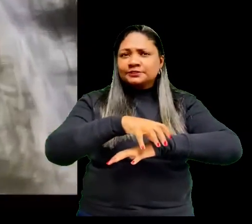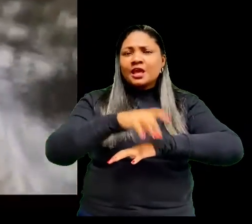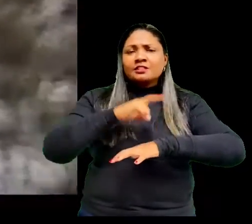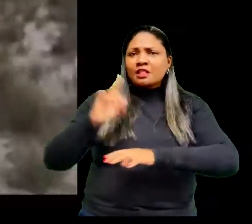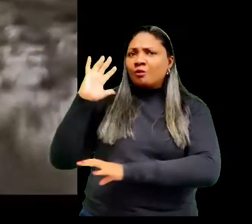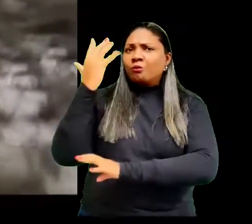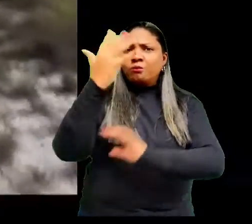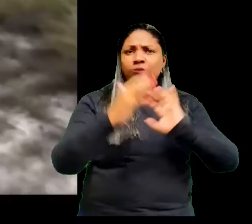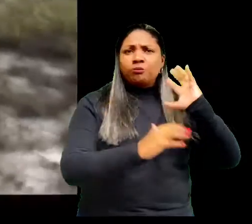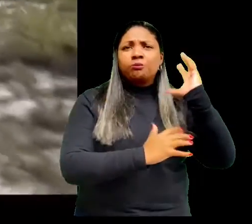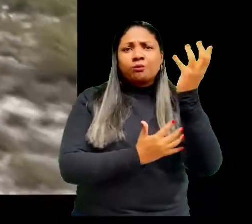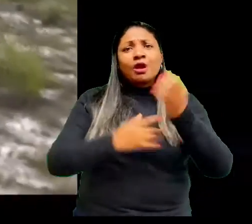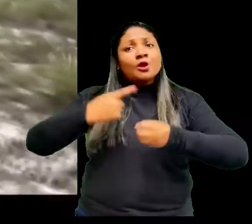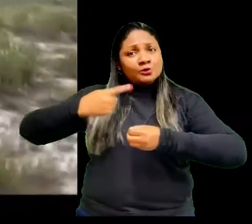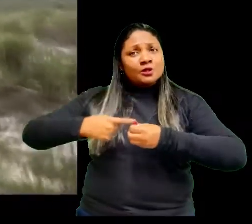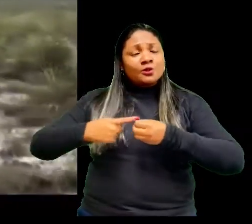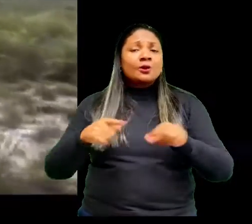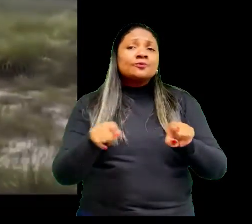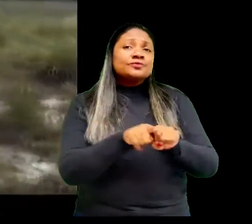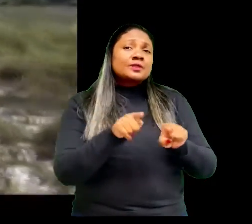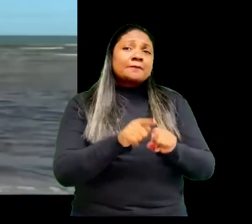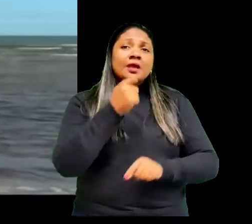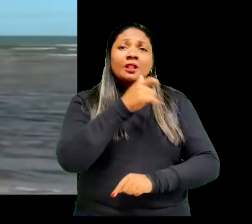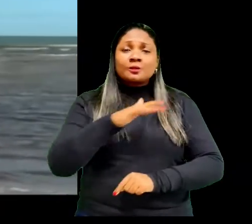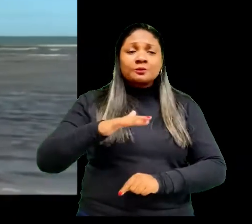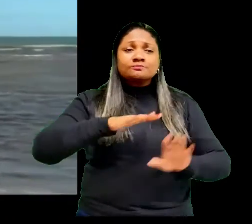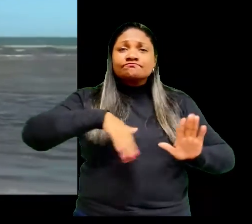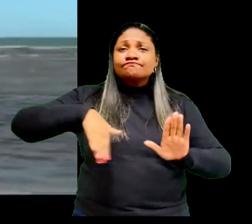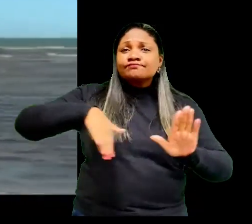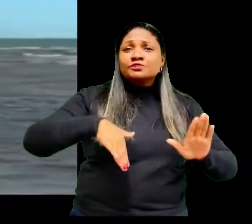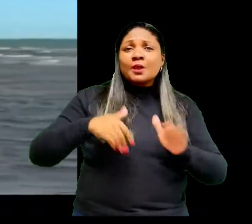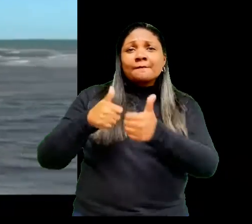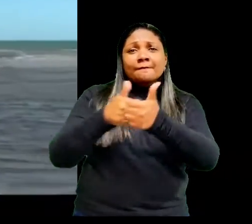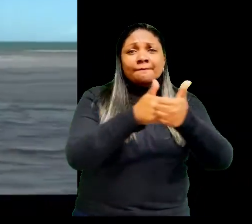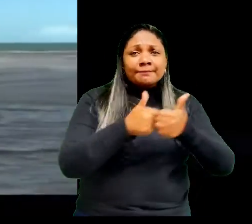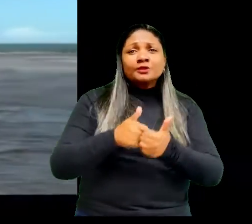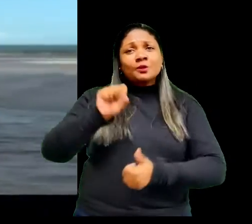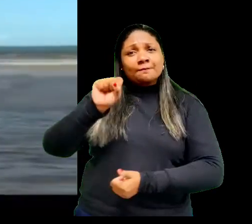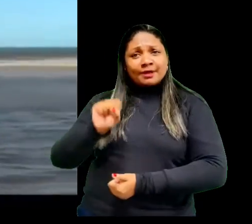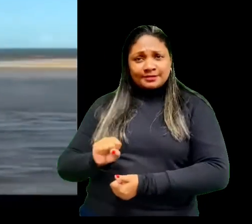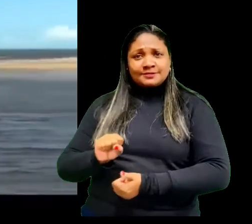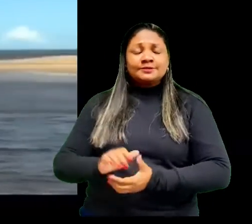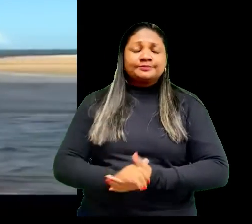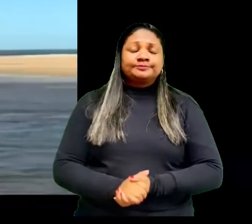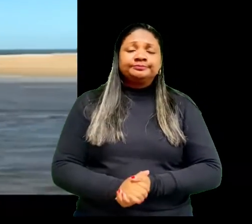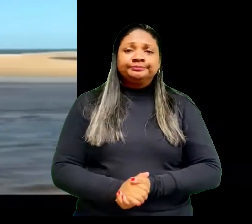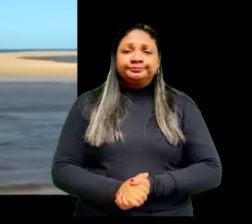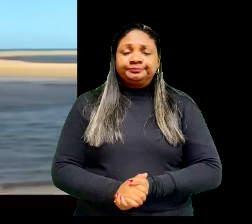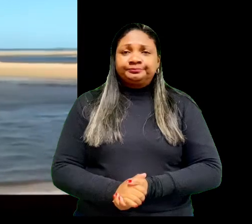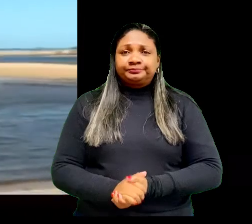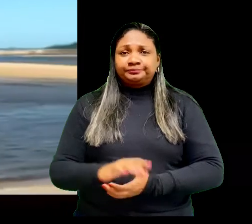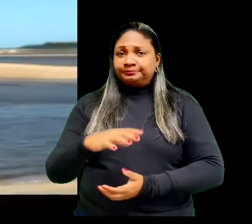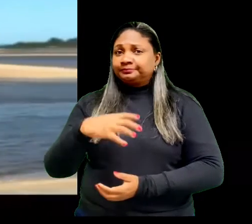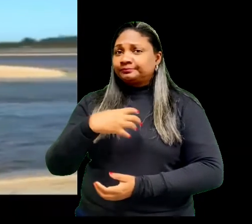campo e florestas do interior, quanto no litoral dos municípios do extremo sul da Bahia.